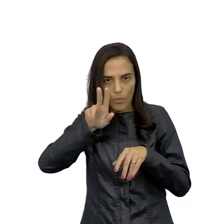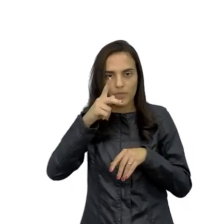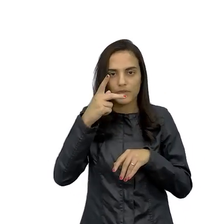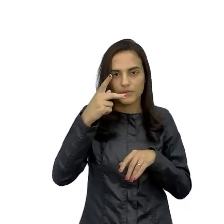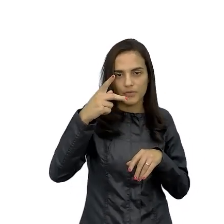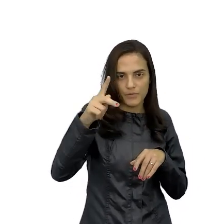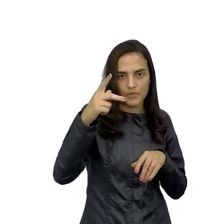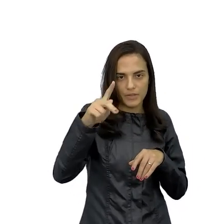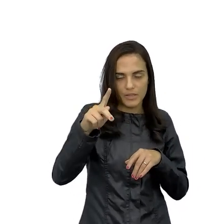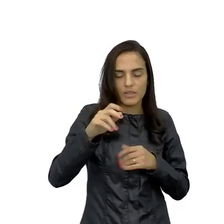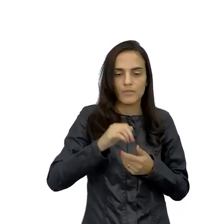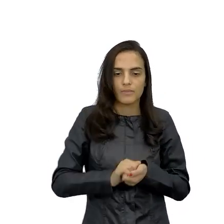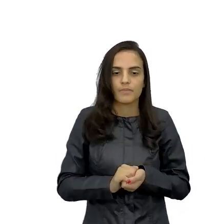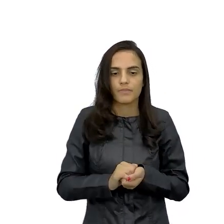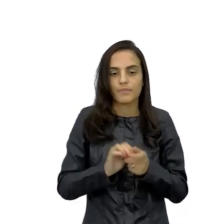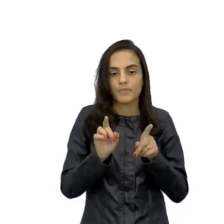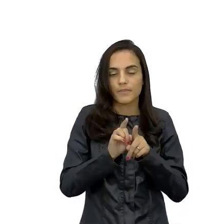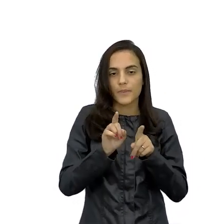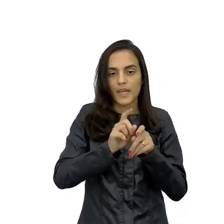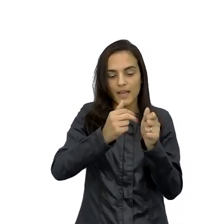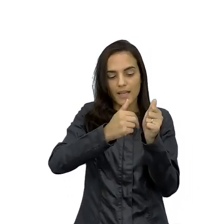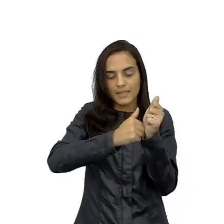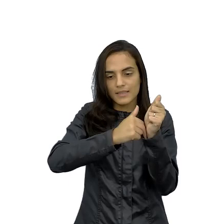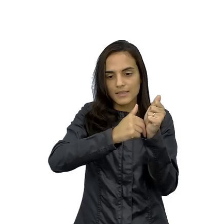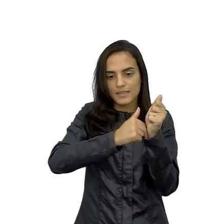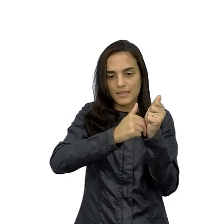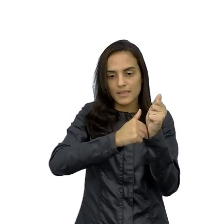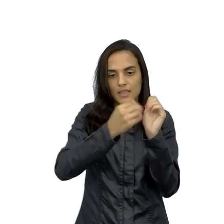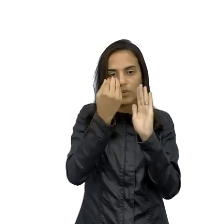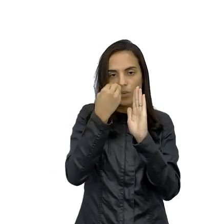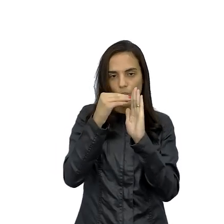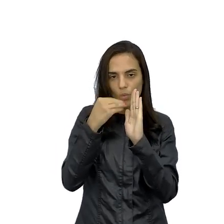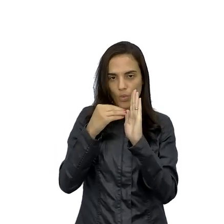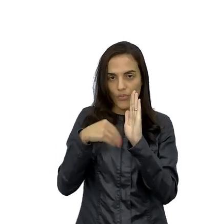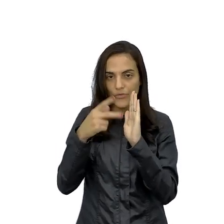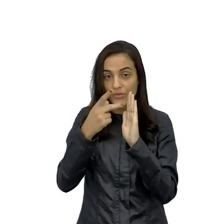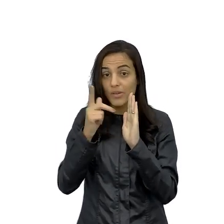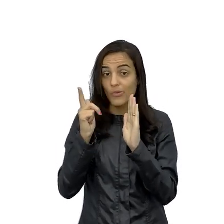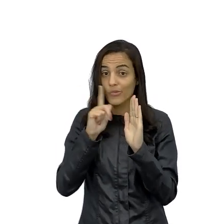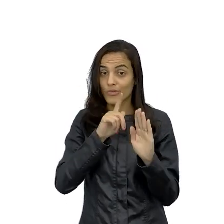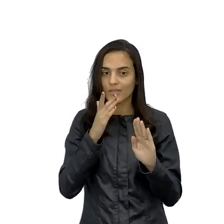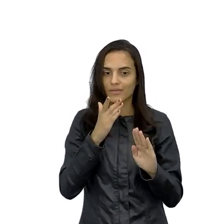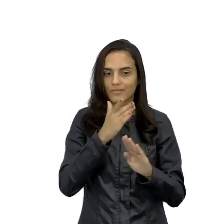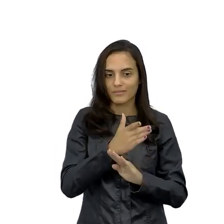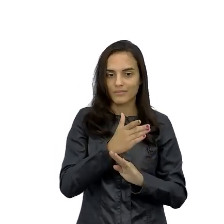como usuários e inserir a senha de acesso para que vocês tenham